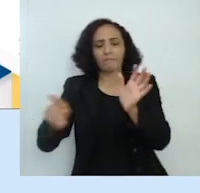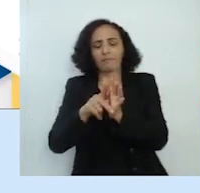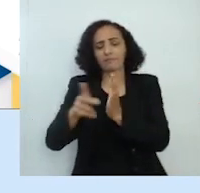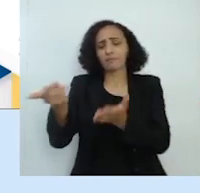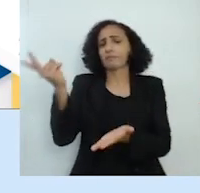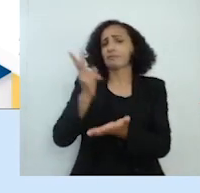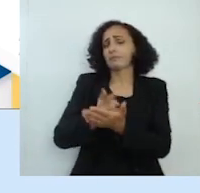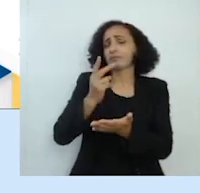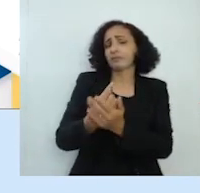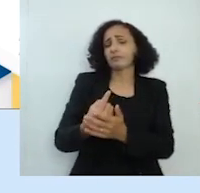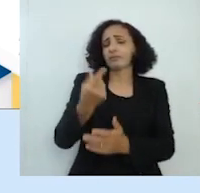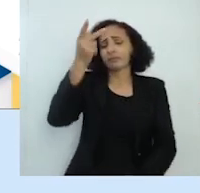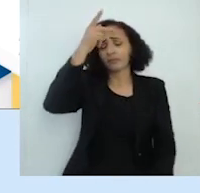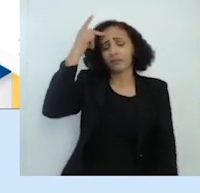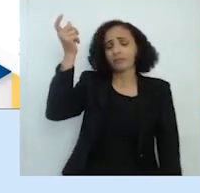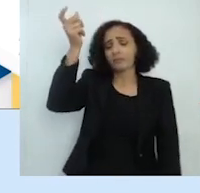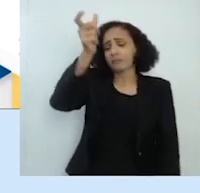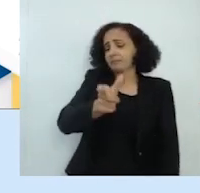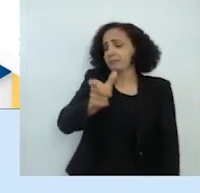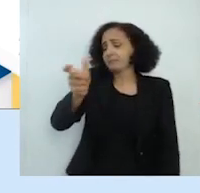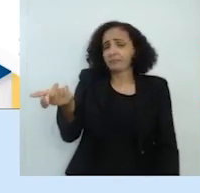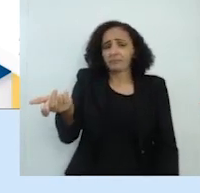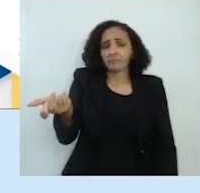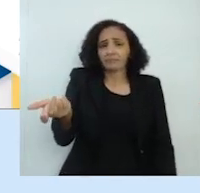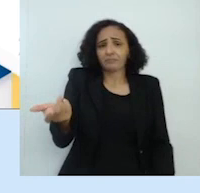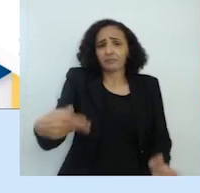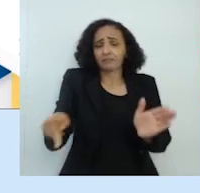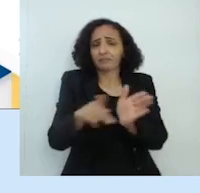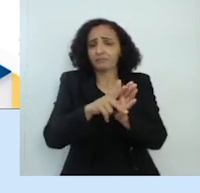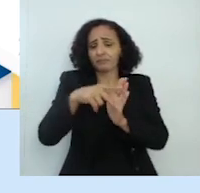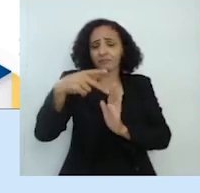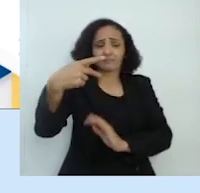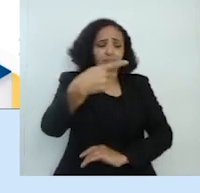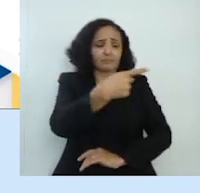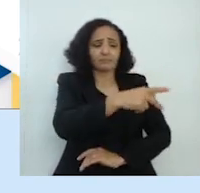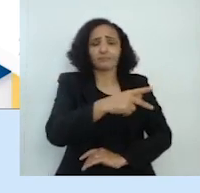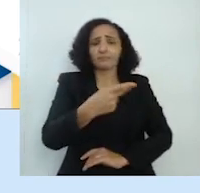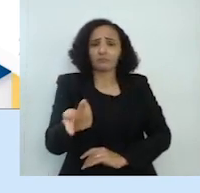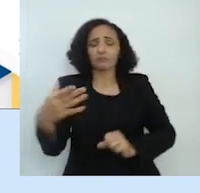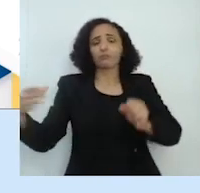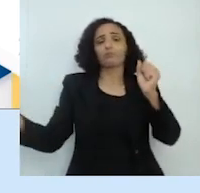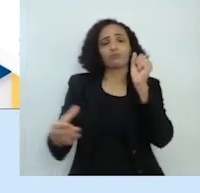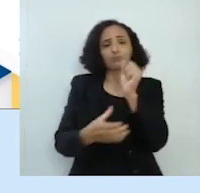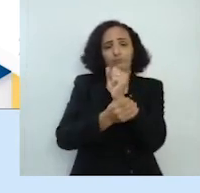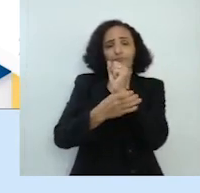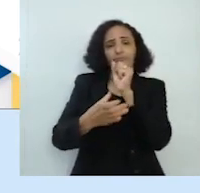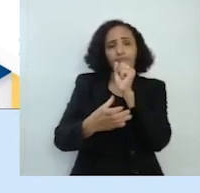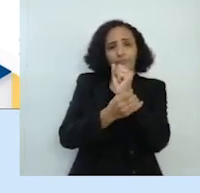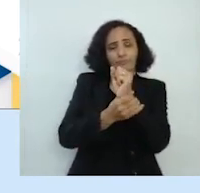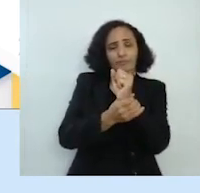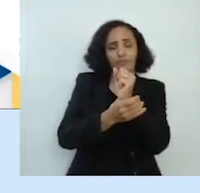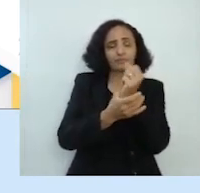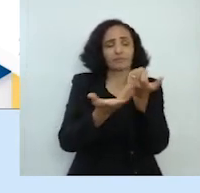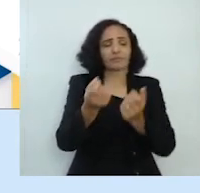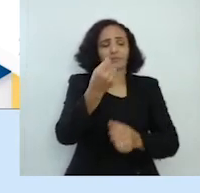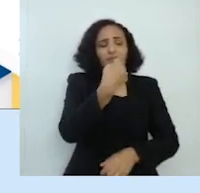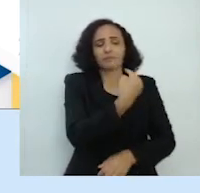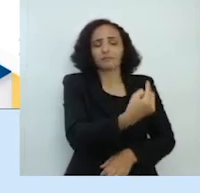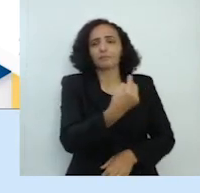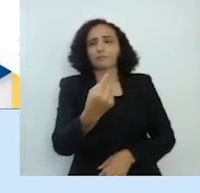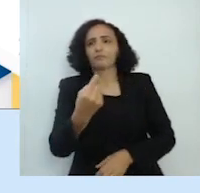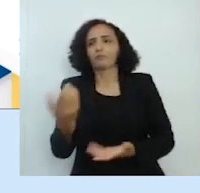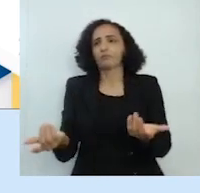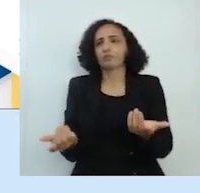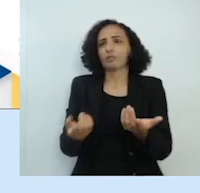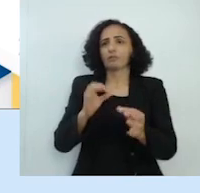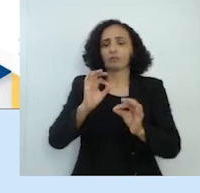a alguém. Ou alguém é dono de uma dessas coisas. Então, para garantir a validade dessas propriedades, surge uma